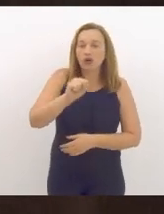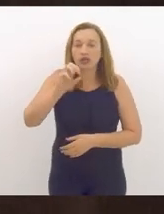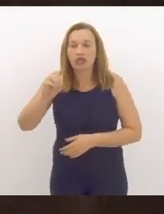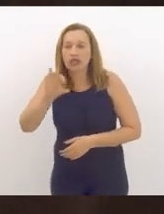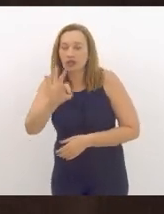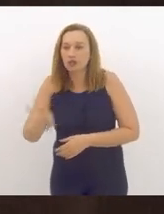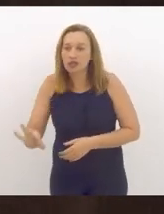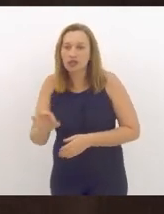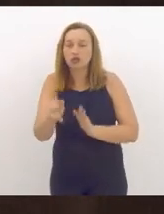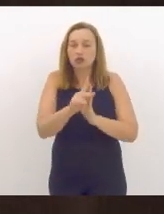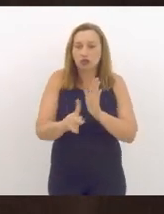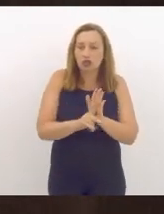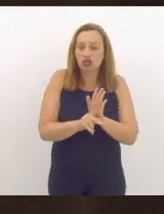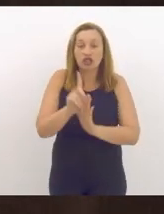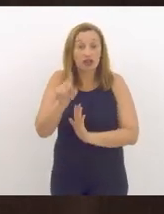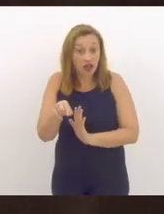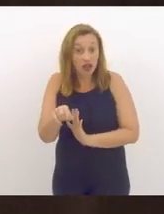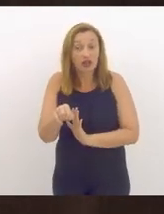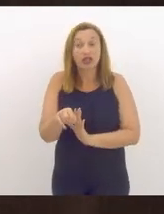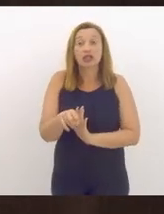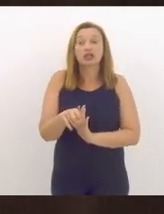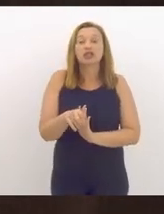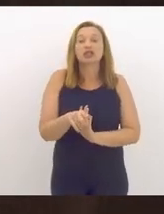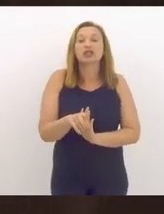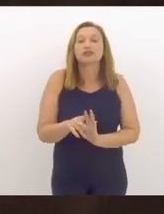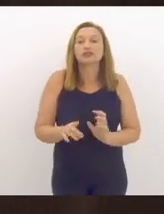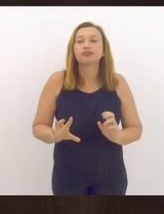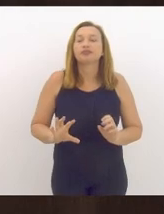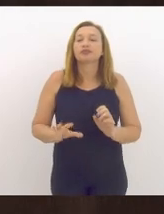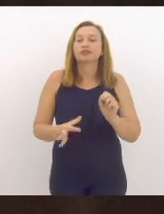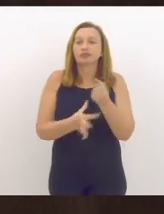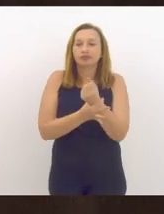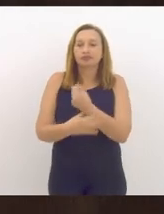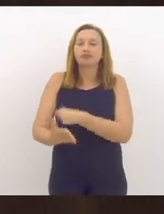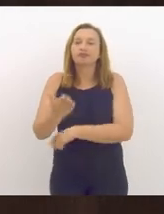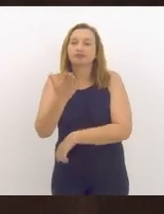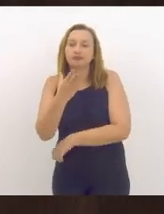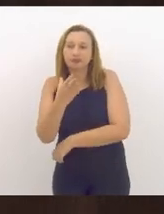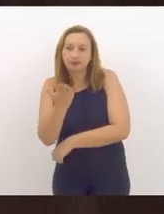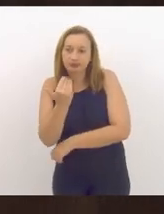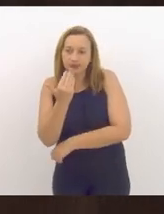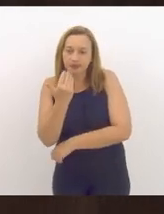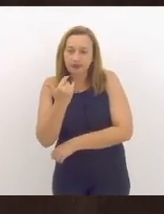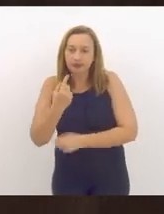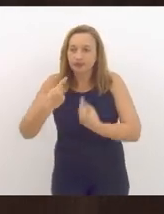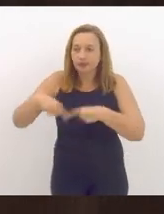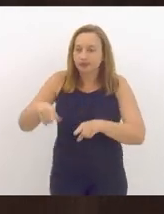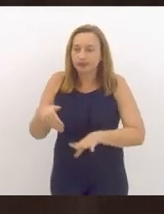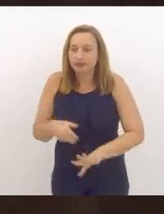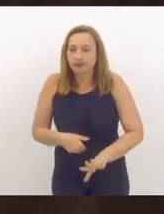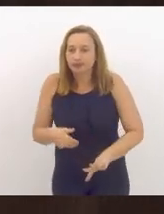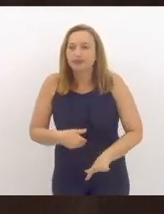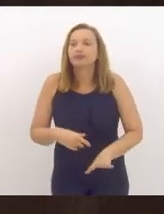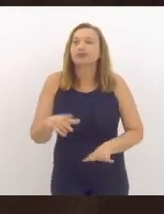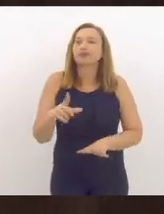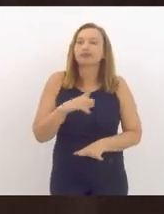80% dos projetos são projetos de segurança alimentar e combate à fome. Então, a gente teve ali, desde